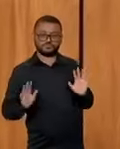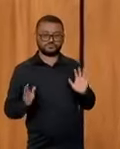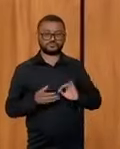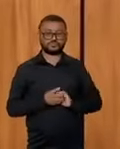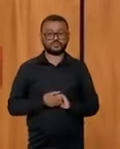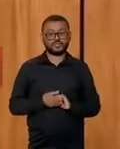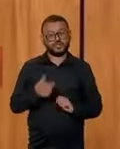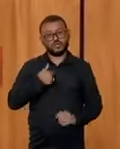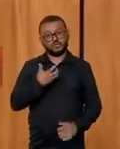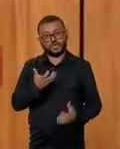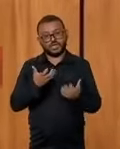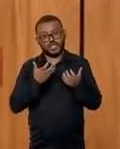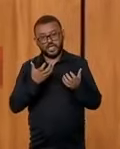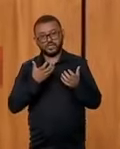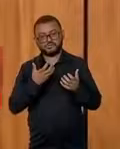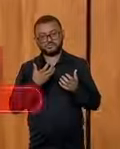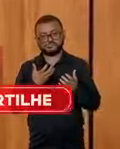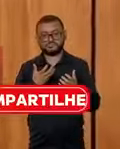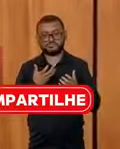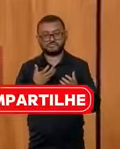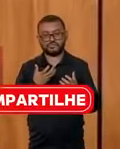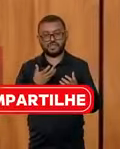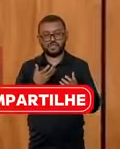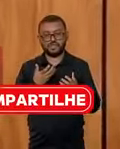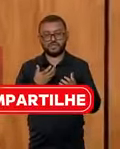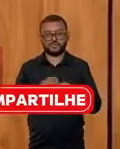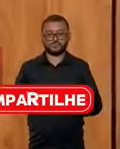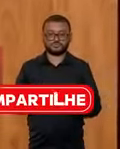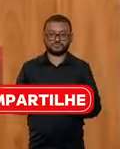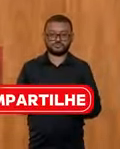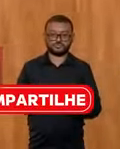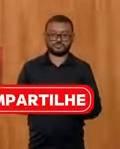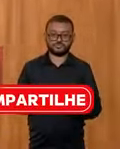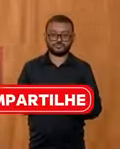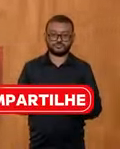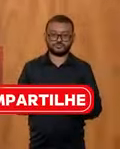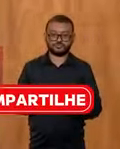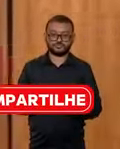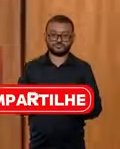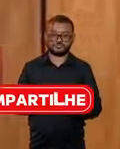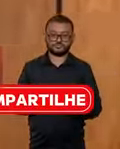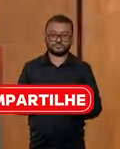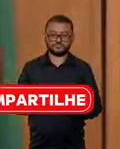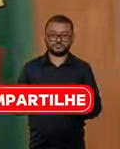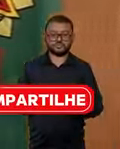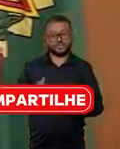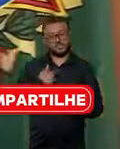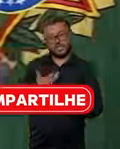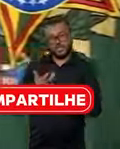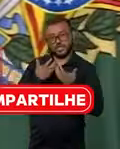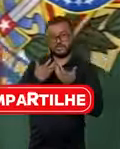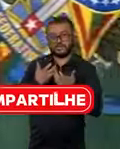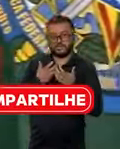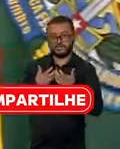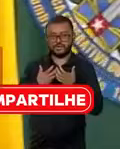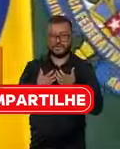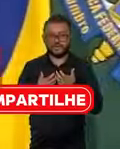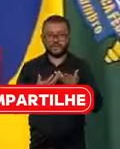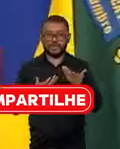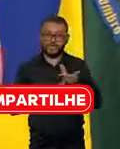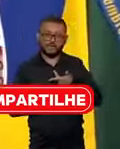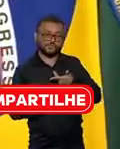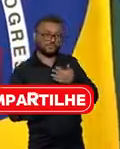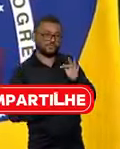Eu só espero que antes que a natureza, sabe, me dê um final